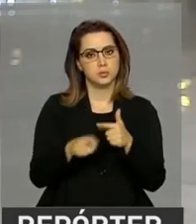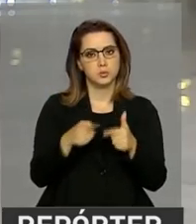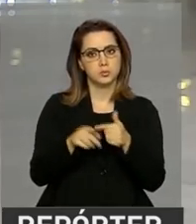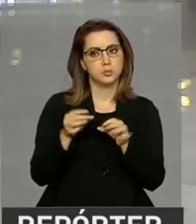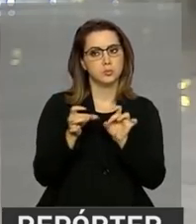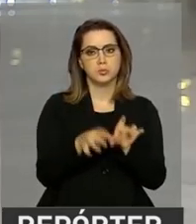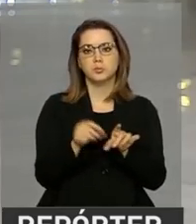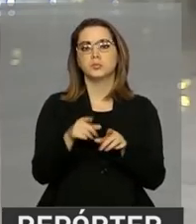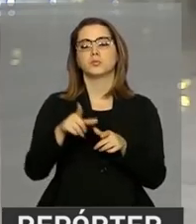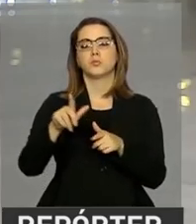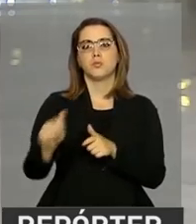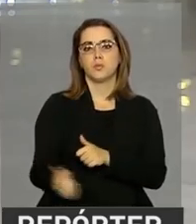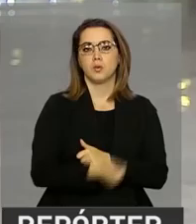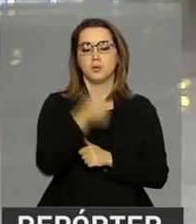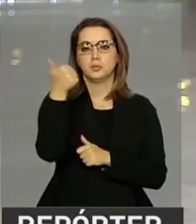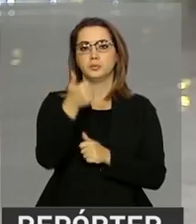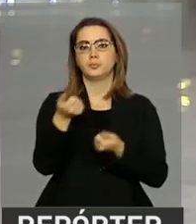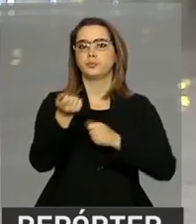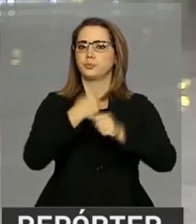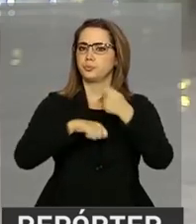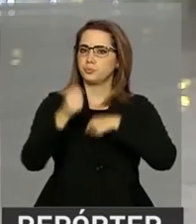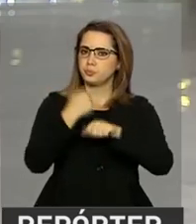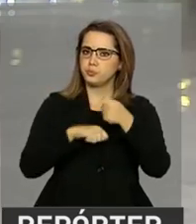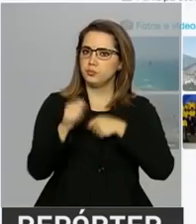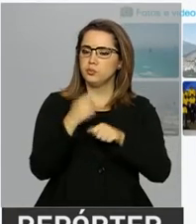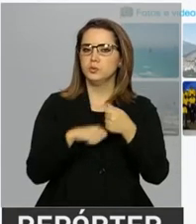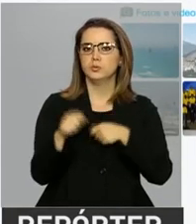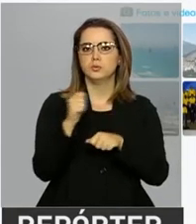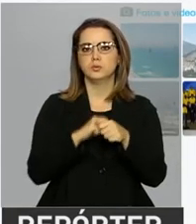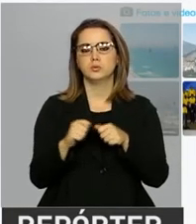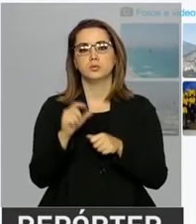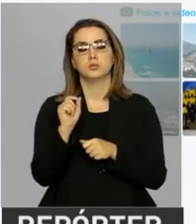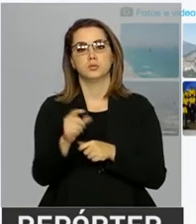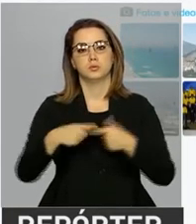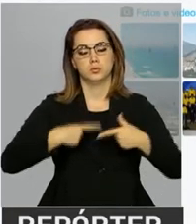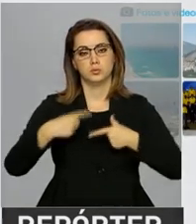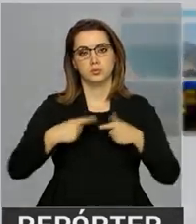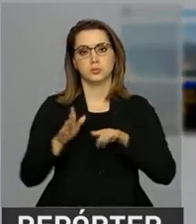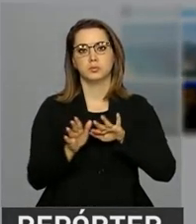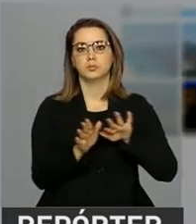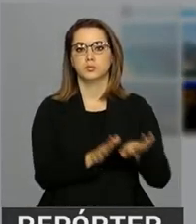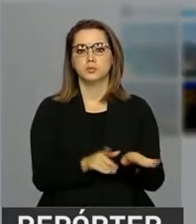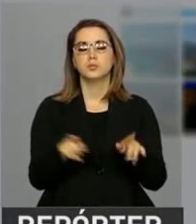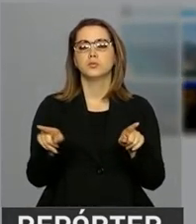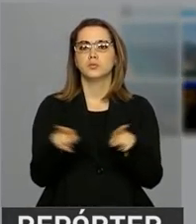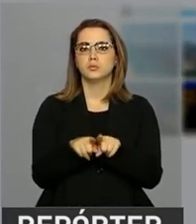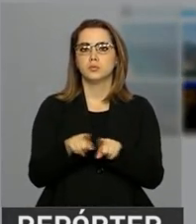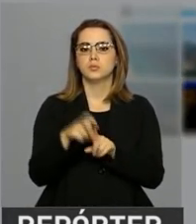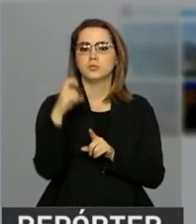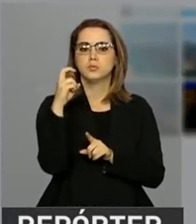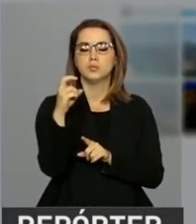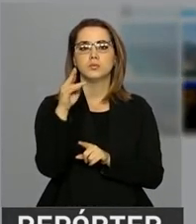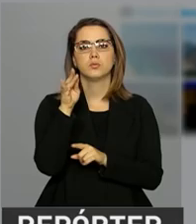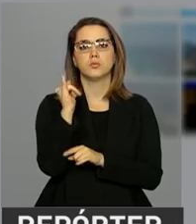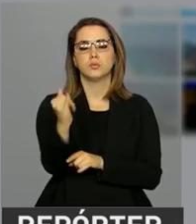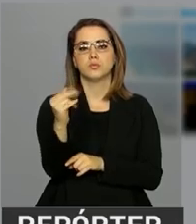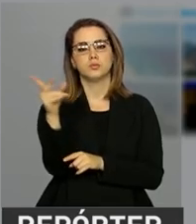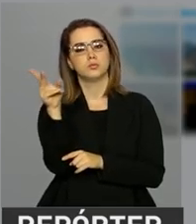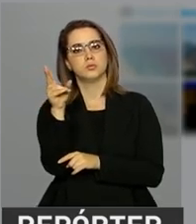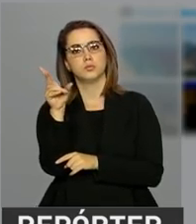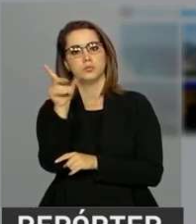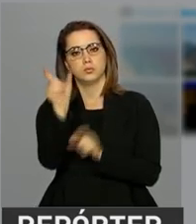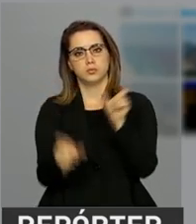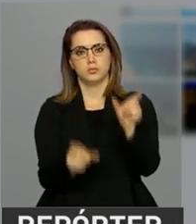quanto econômicos. E pelas redes sociais, o presidente em exercício Michel Temer disse que 5 bilhões de pessoas